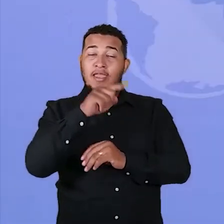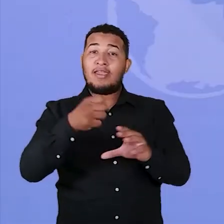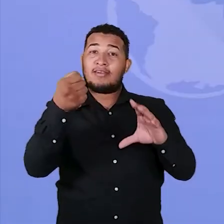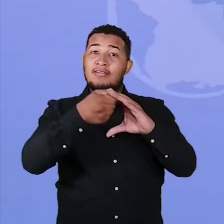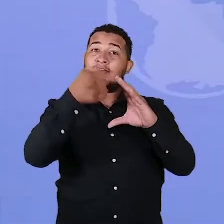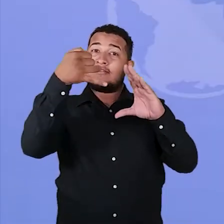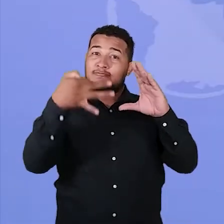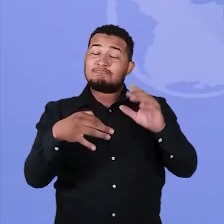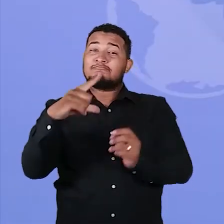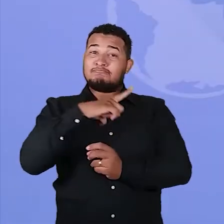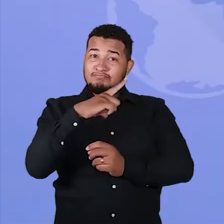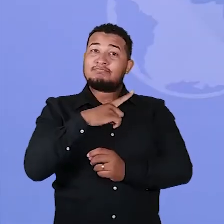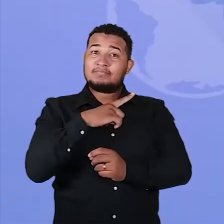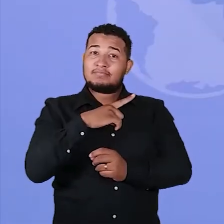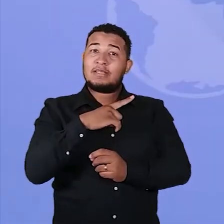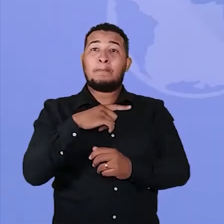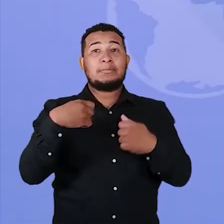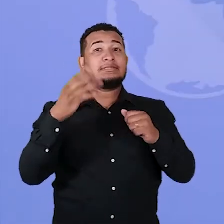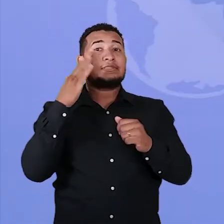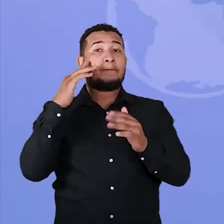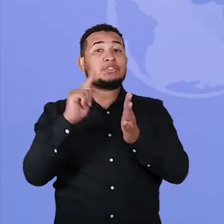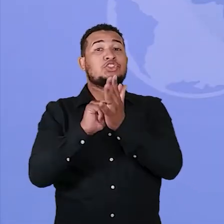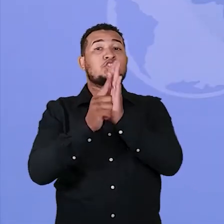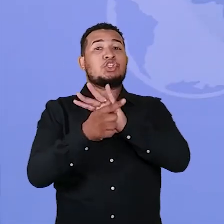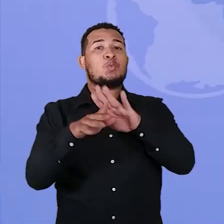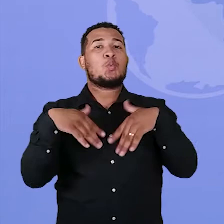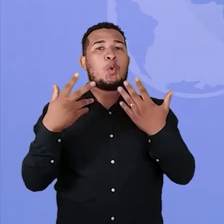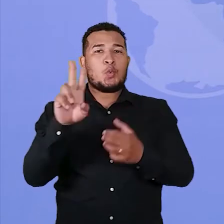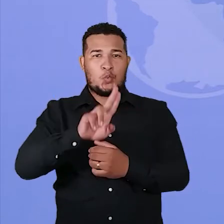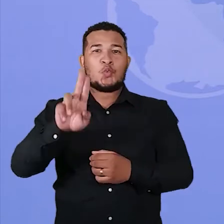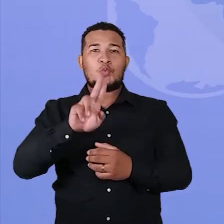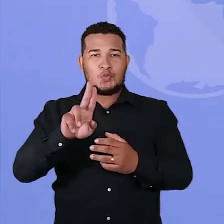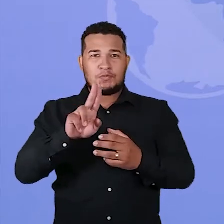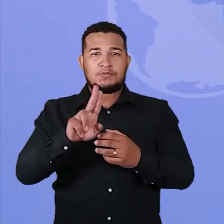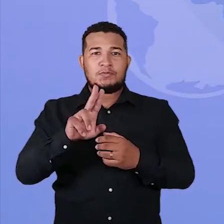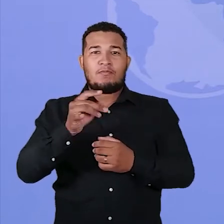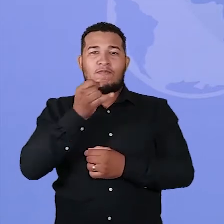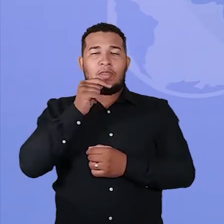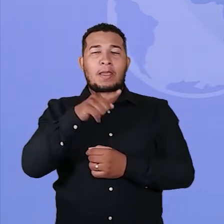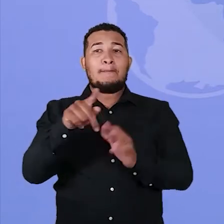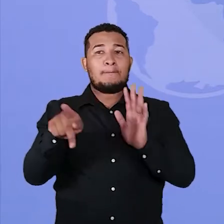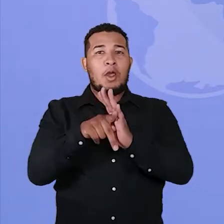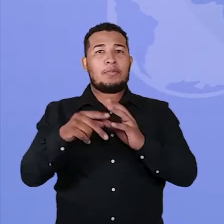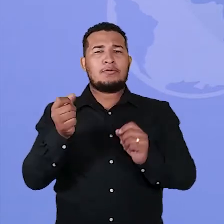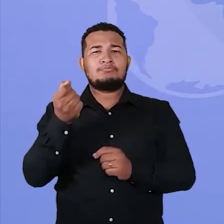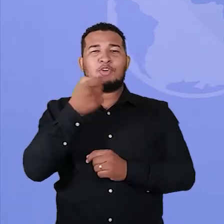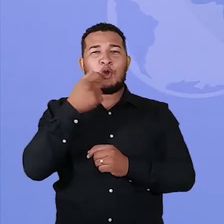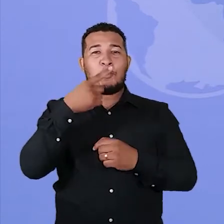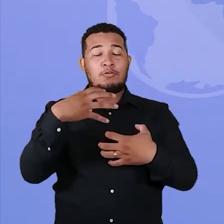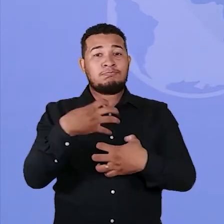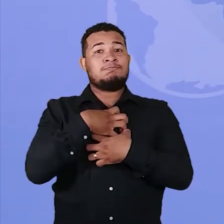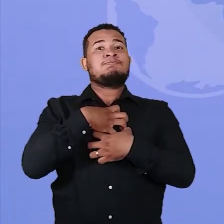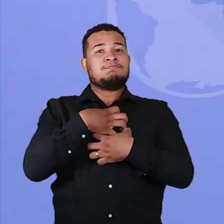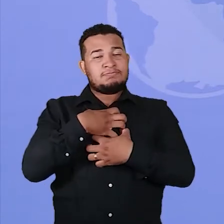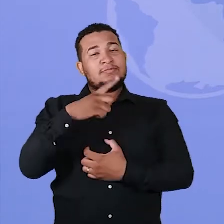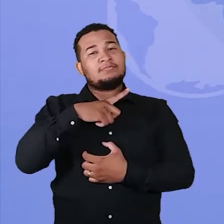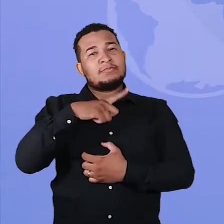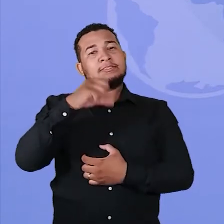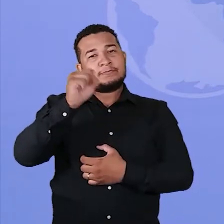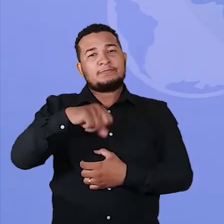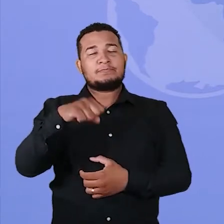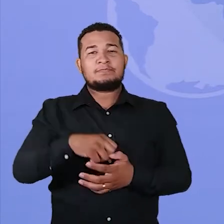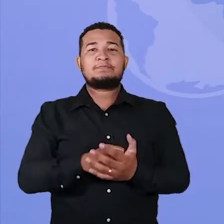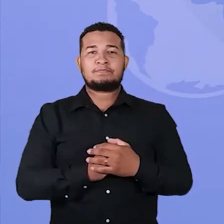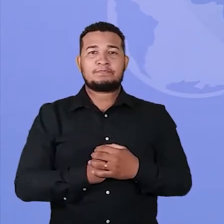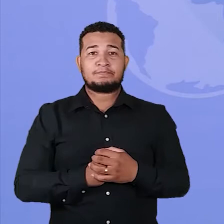uma característica. Você utilizar um duplo sentido ali para causar esse efeito de humor, para causar esse efeito